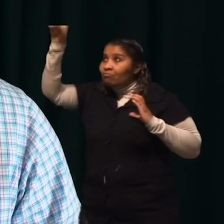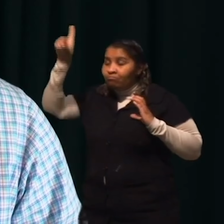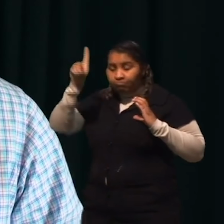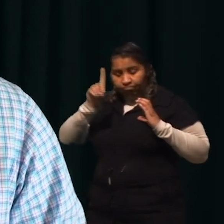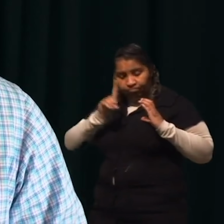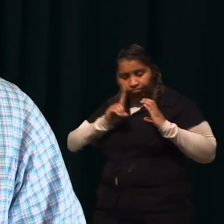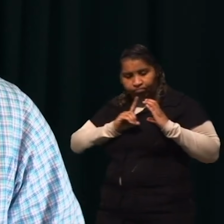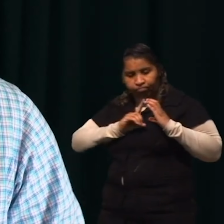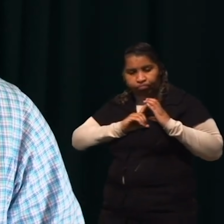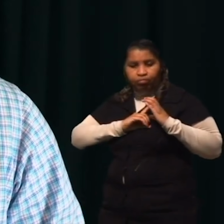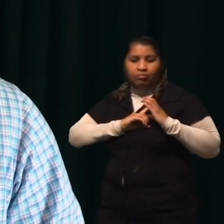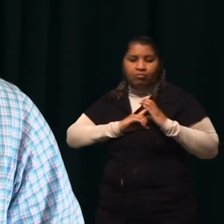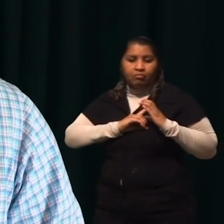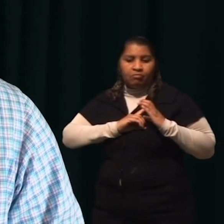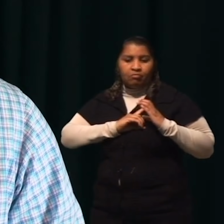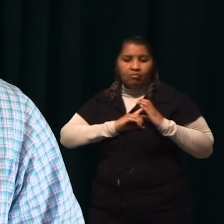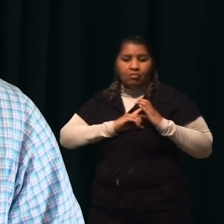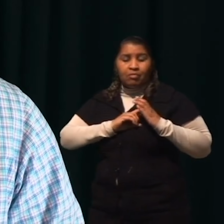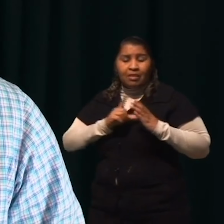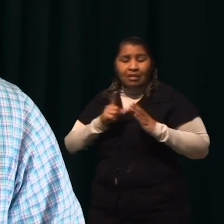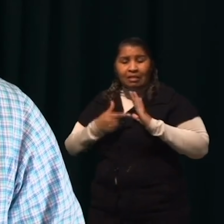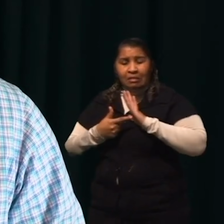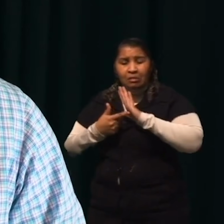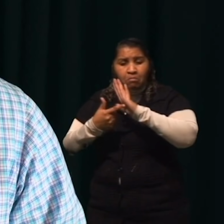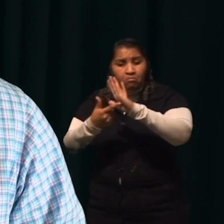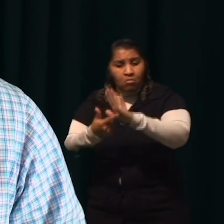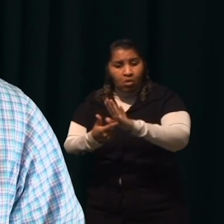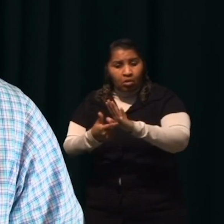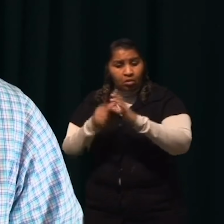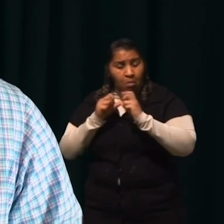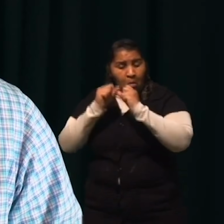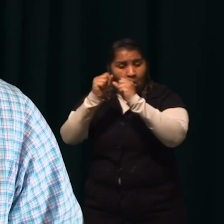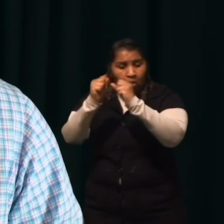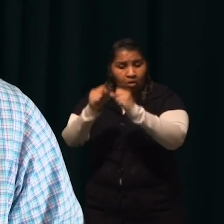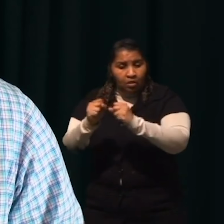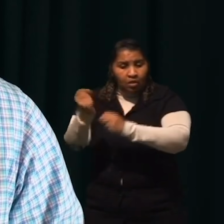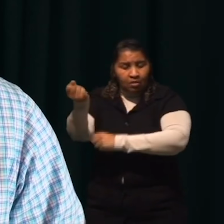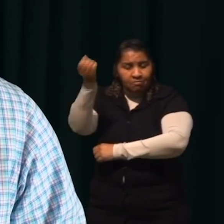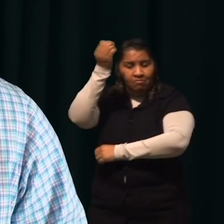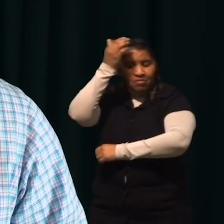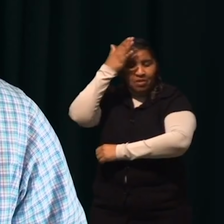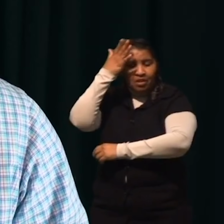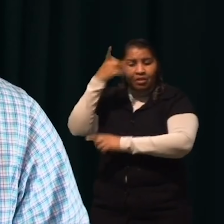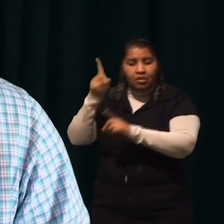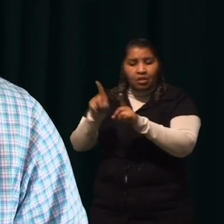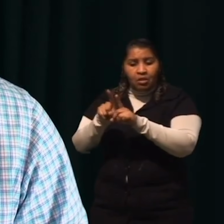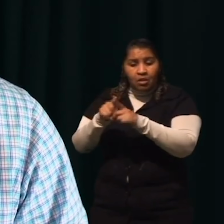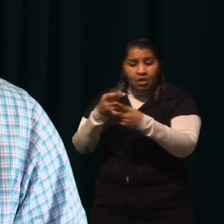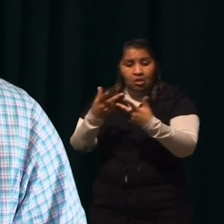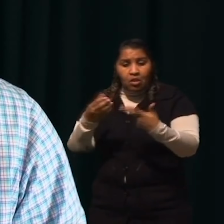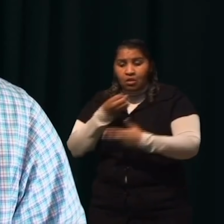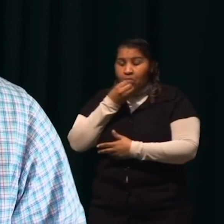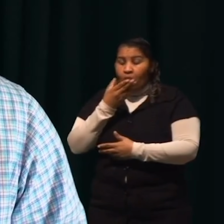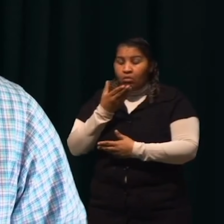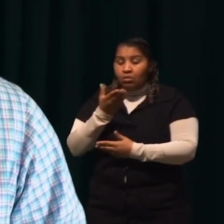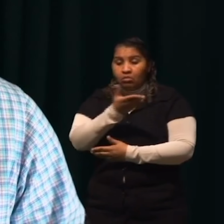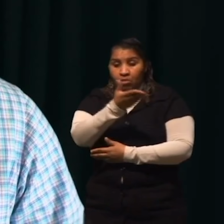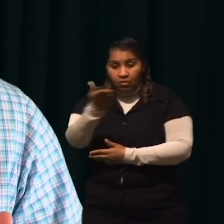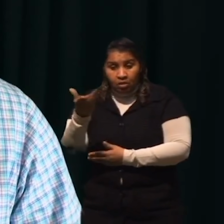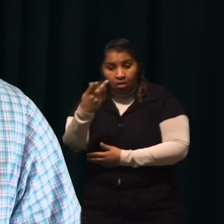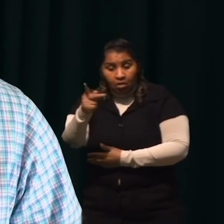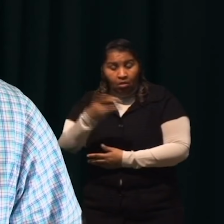Deus, para que Ele manifeste não só o seu poder e a sua graça, mas o seu fruto na sua vida.